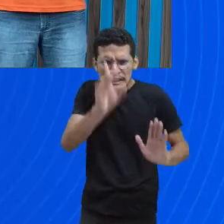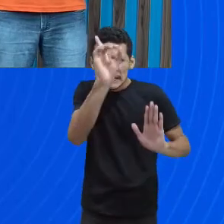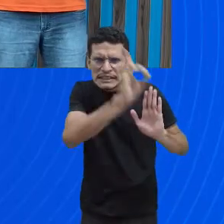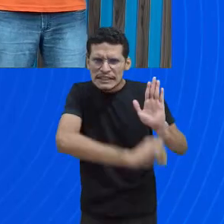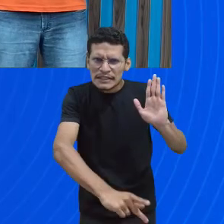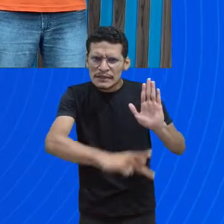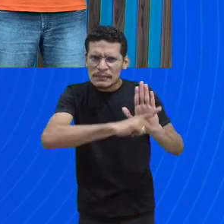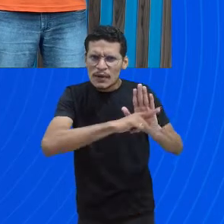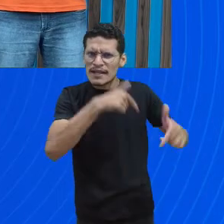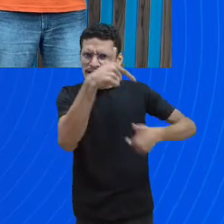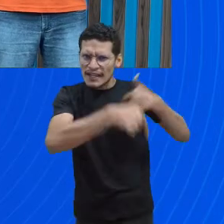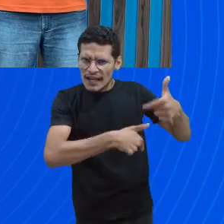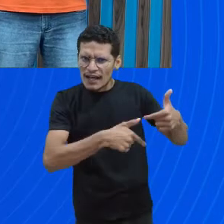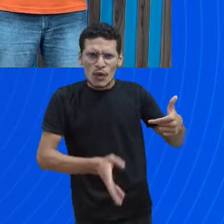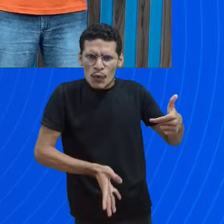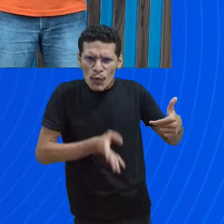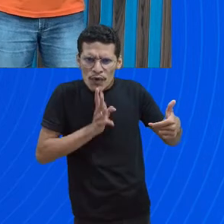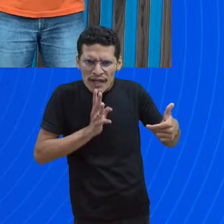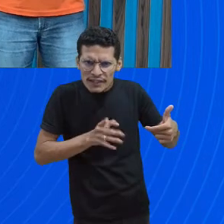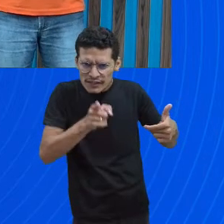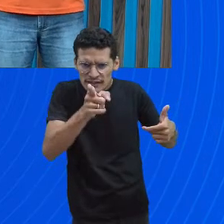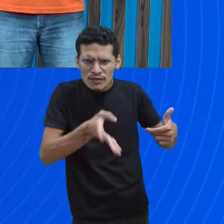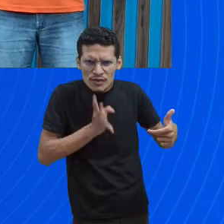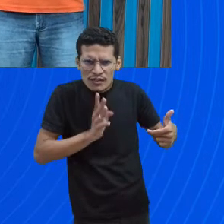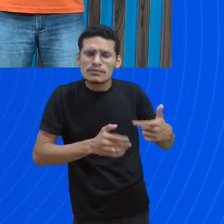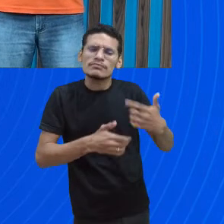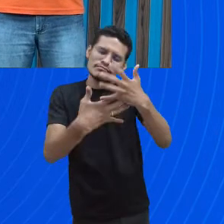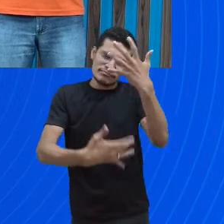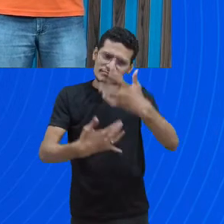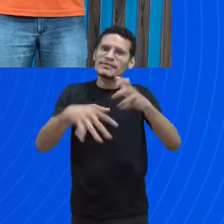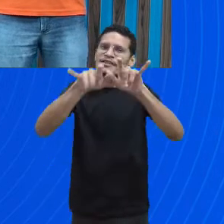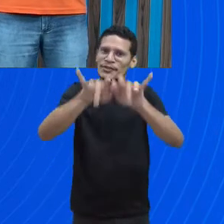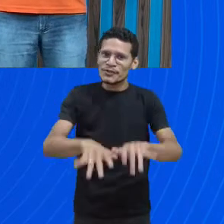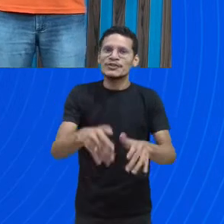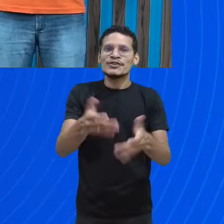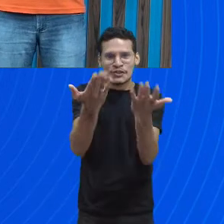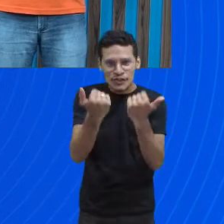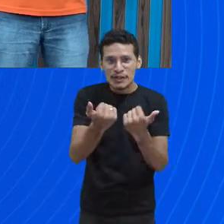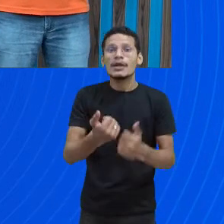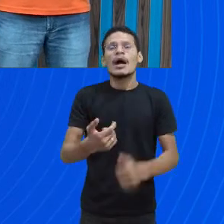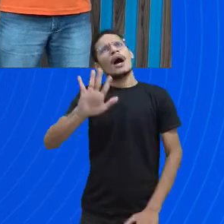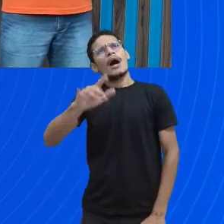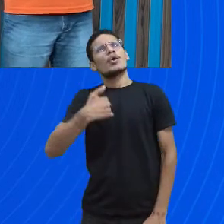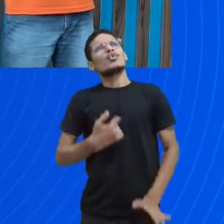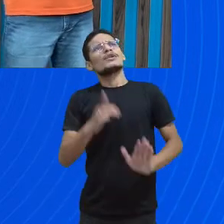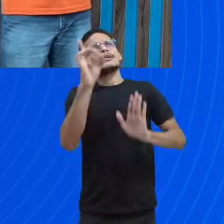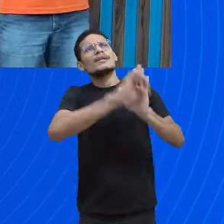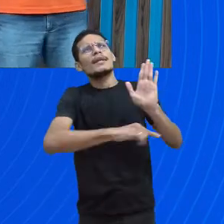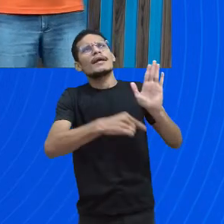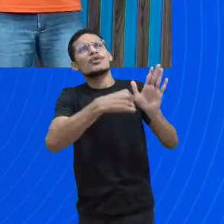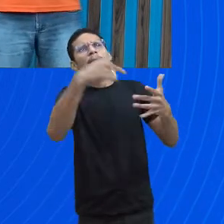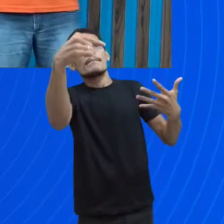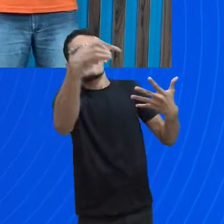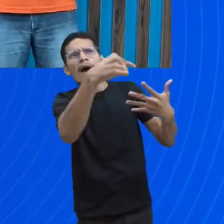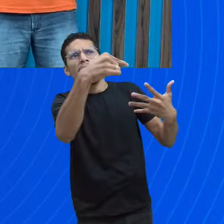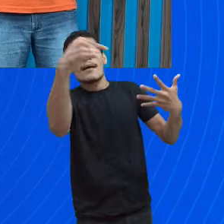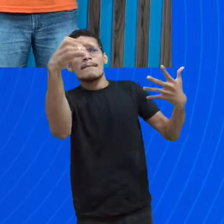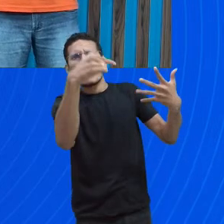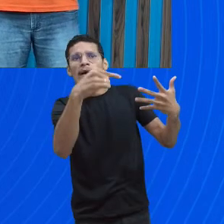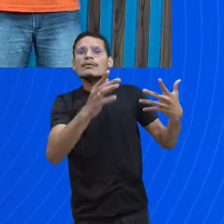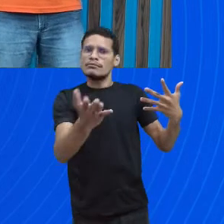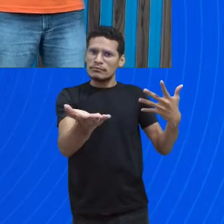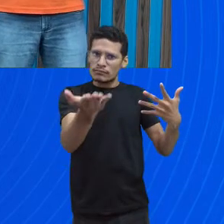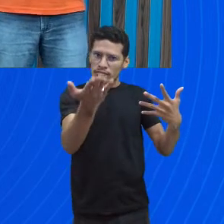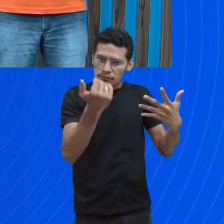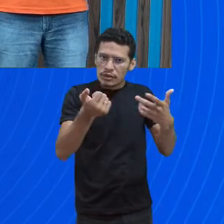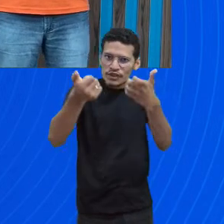trabalhista? Não se conhece? Escreve aí no chat. Então, professor, eu conheço tal direito, conheço esse. Então, citem aí para a gente, o